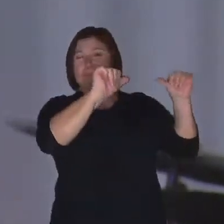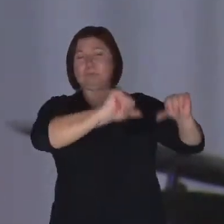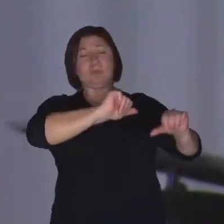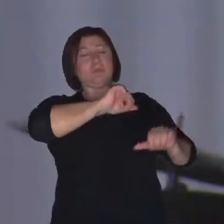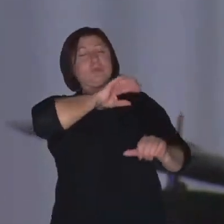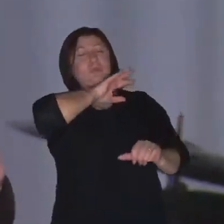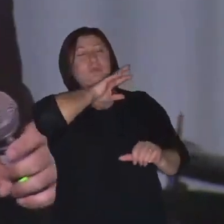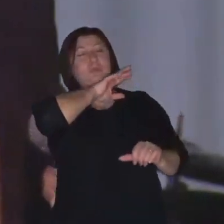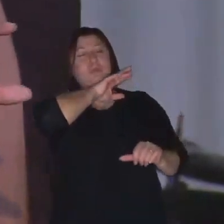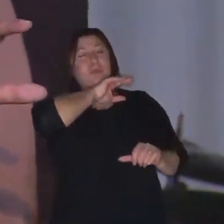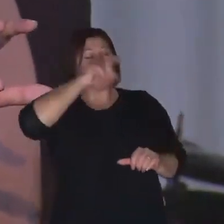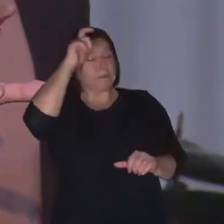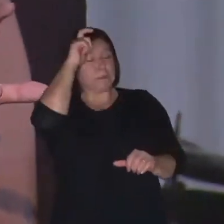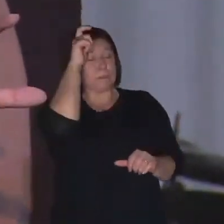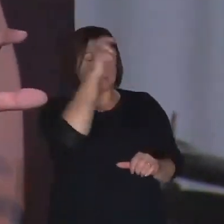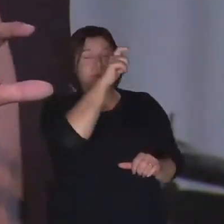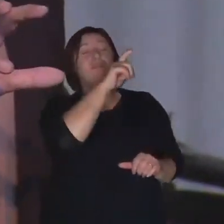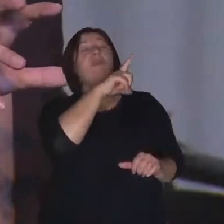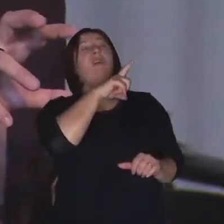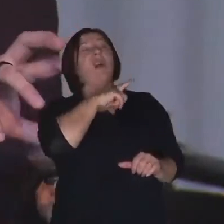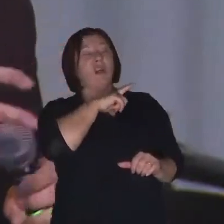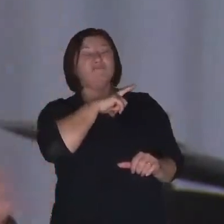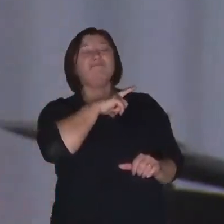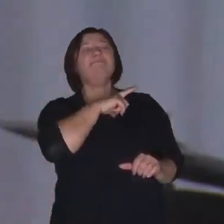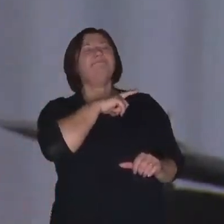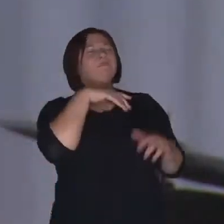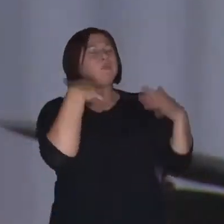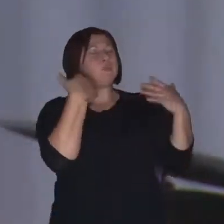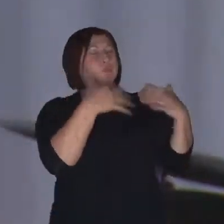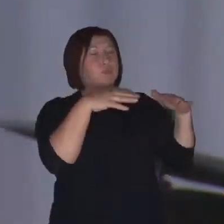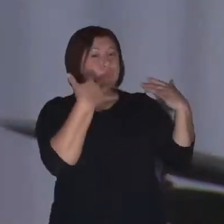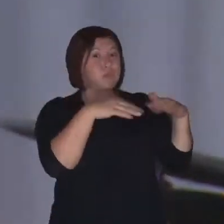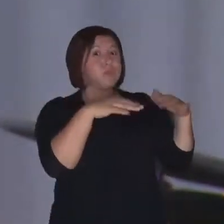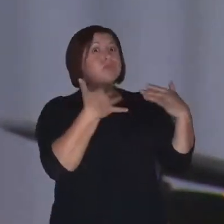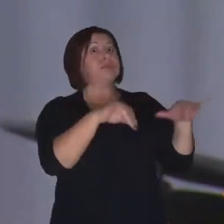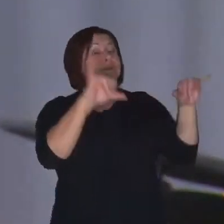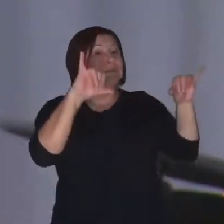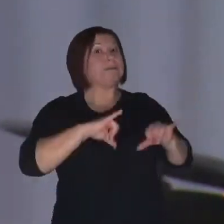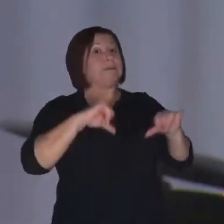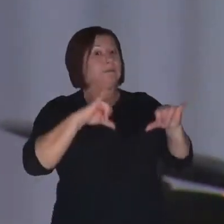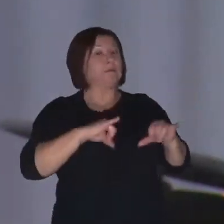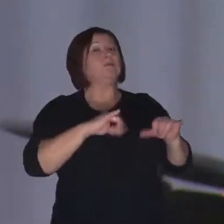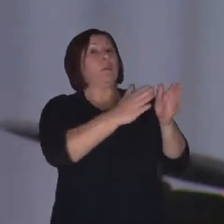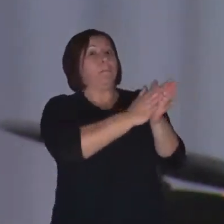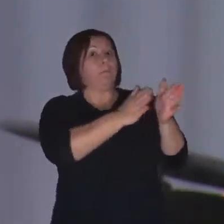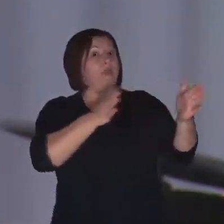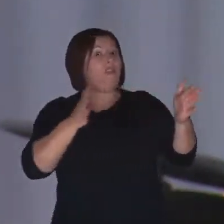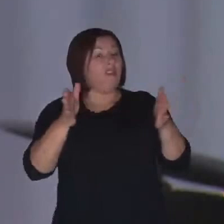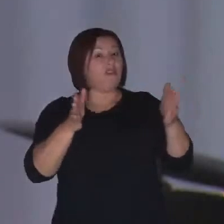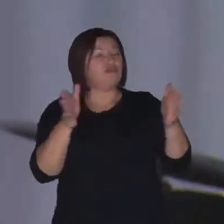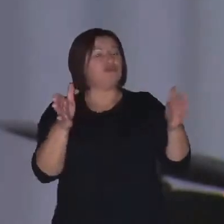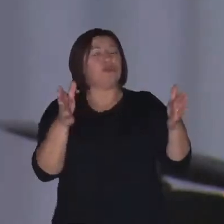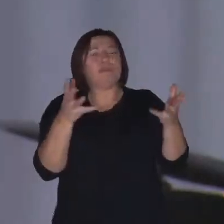E esse momento, foi um momento tão delicado para a história de Israel, foi um momento